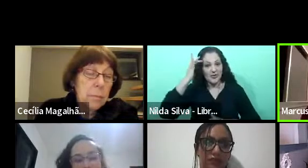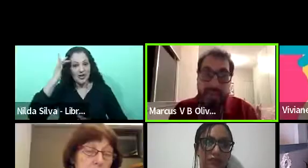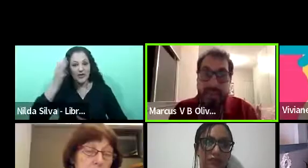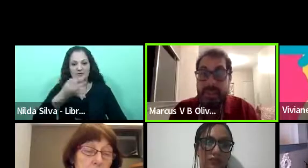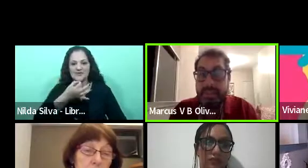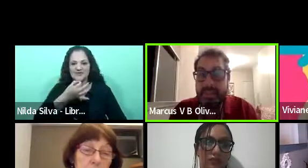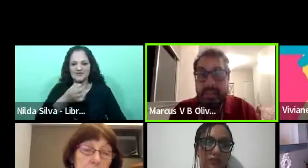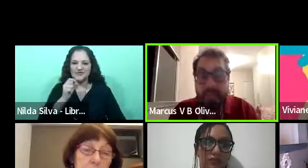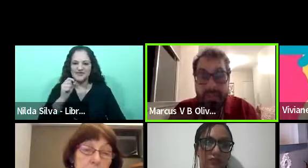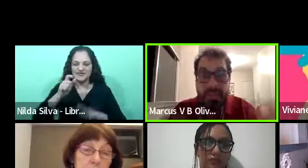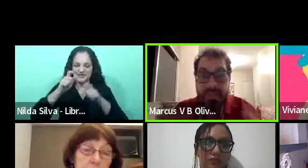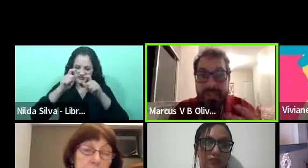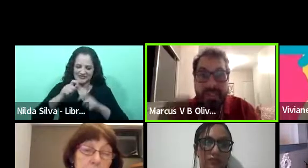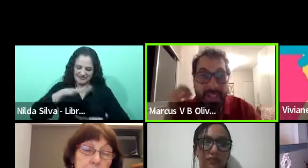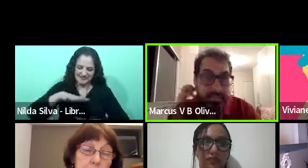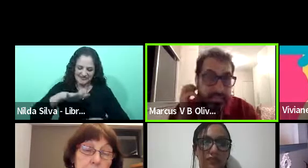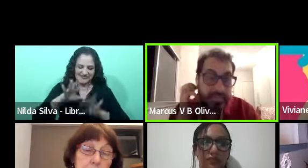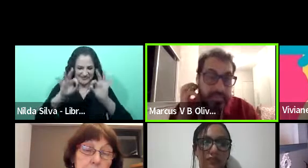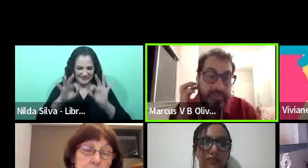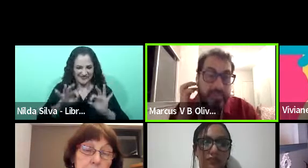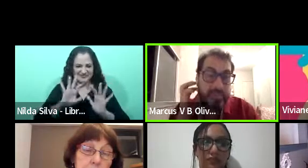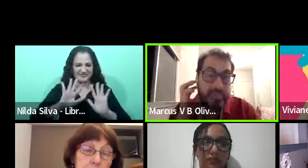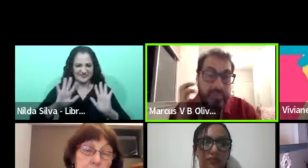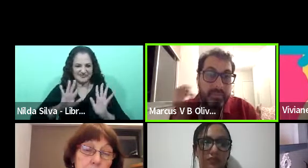o espaço. Isso é, sim, de um ponto de vista